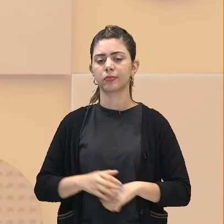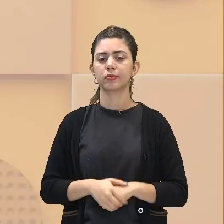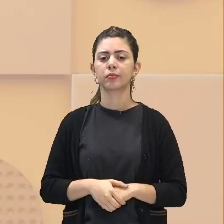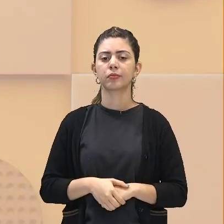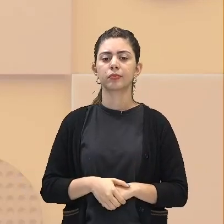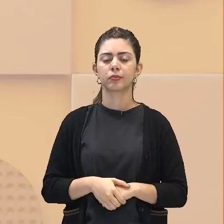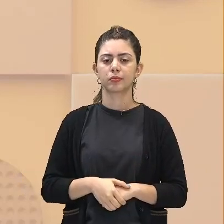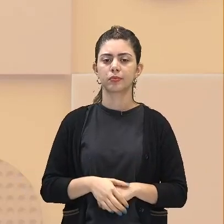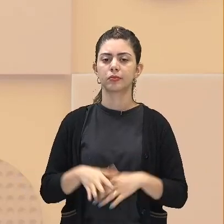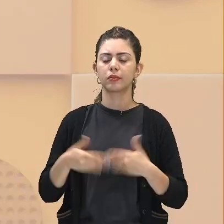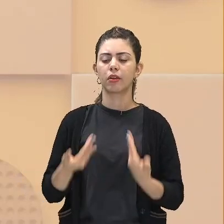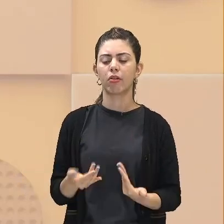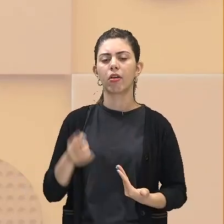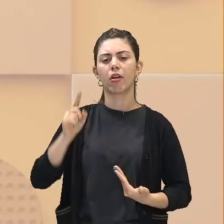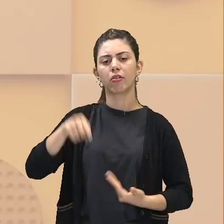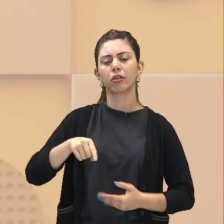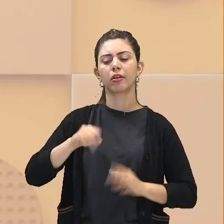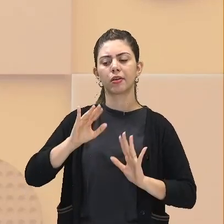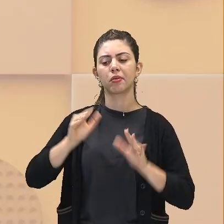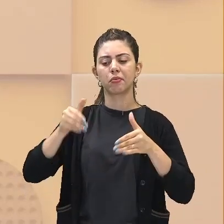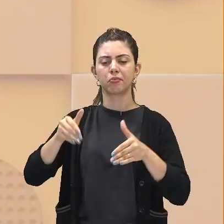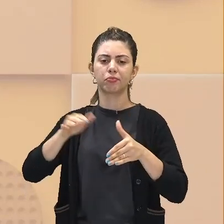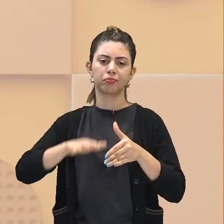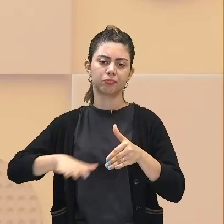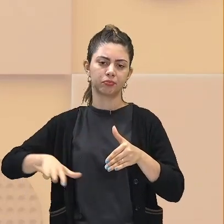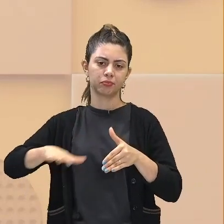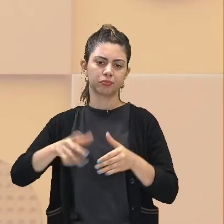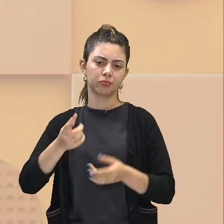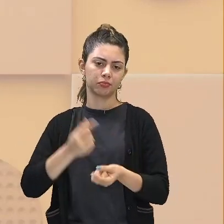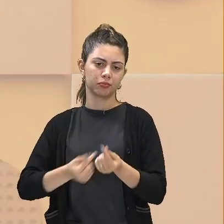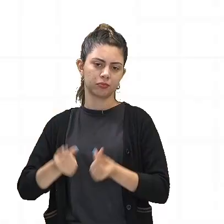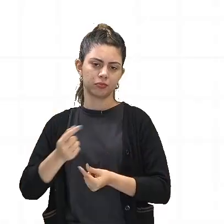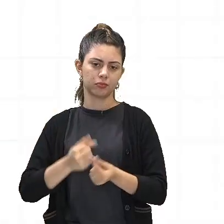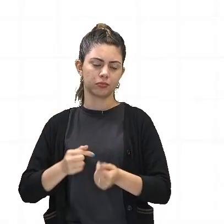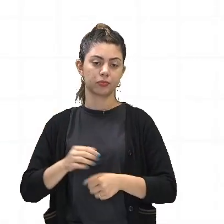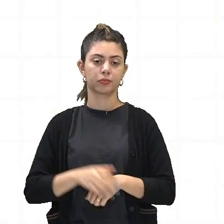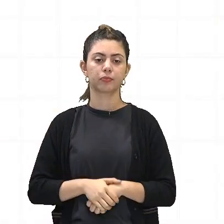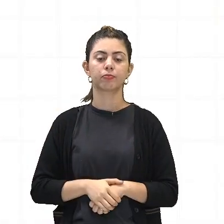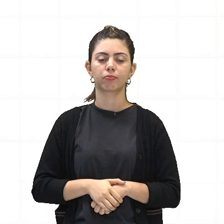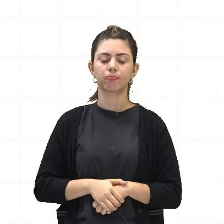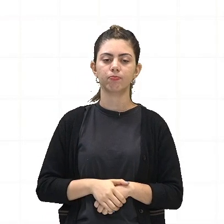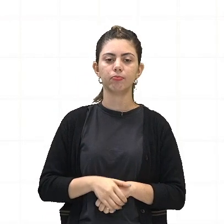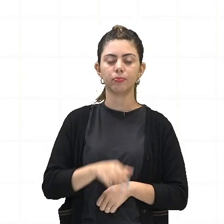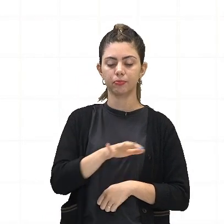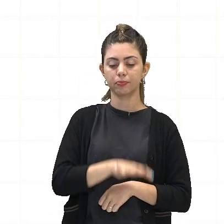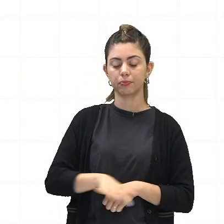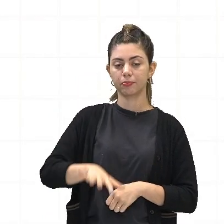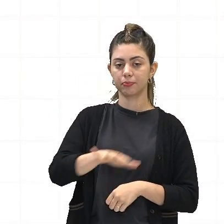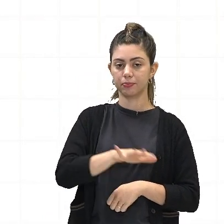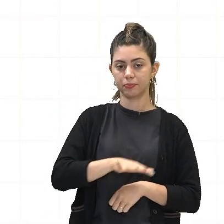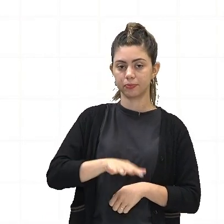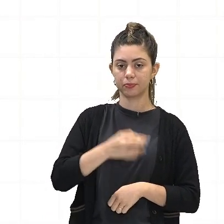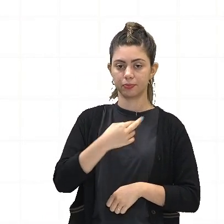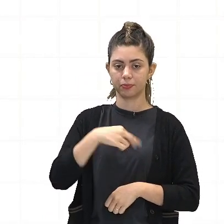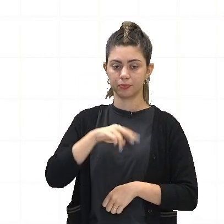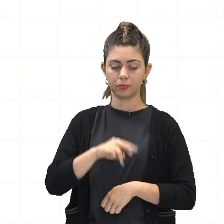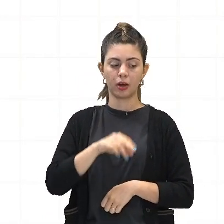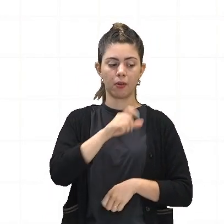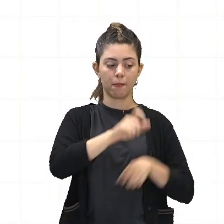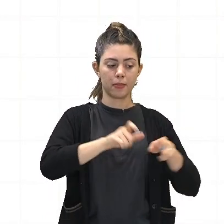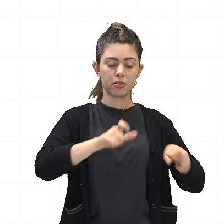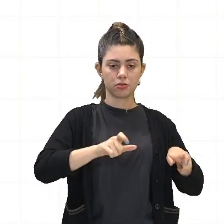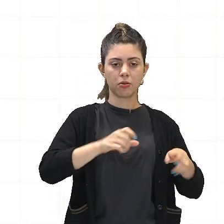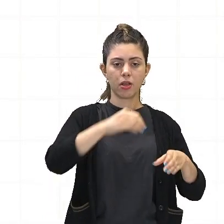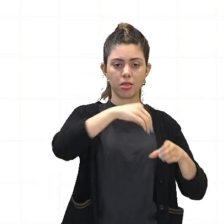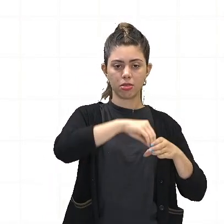com o comércio, eles viam um entrave em relação às suas práticas, à sua ética comercial. Então,